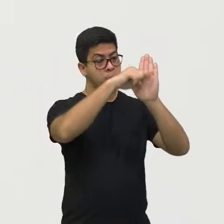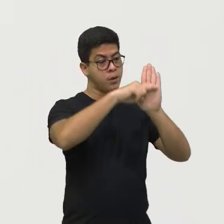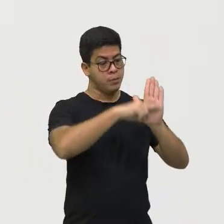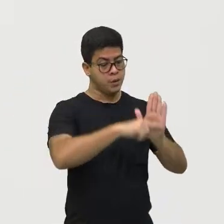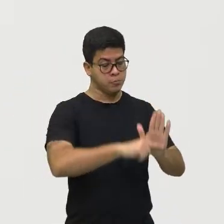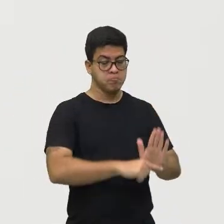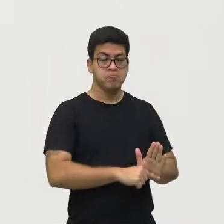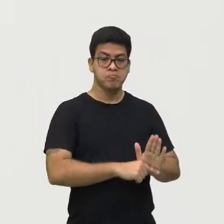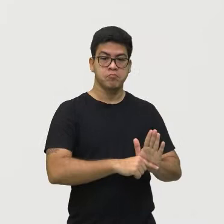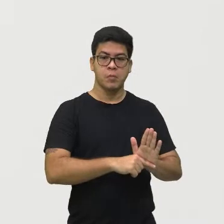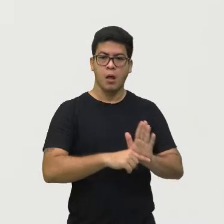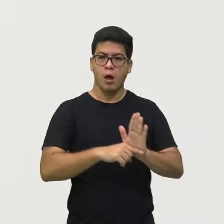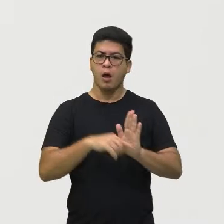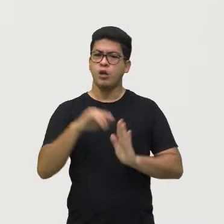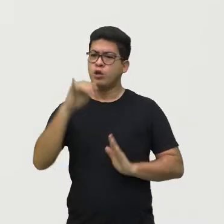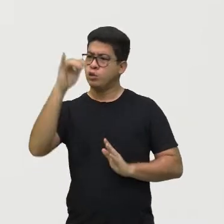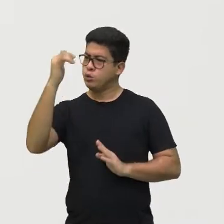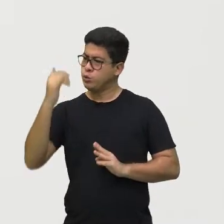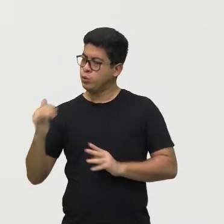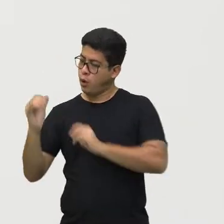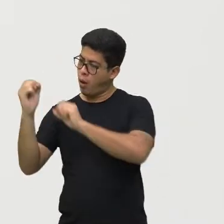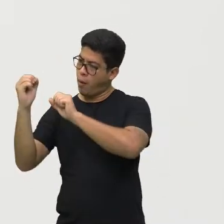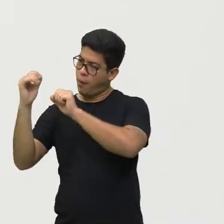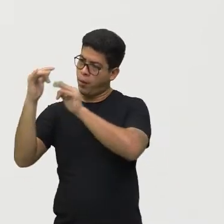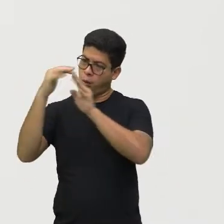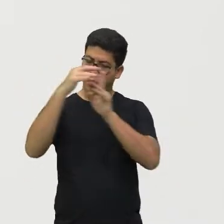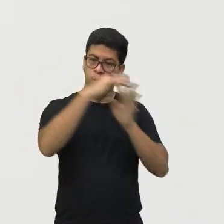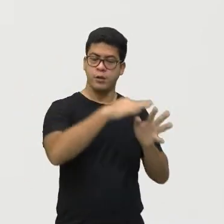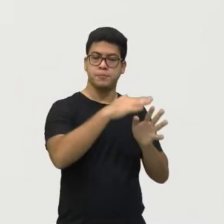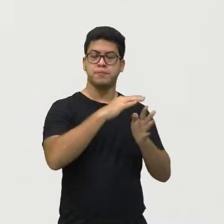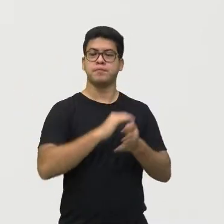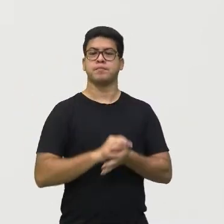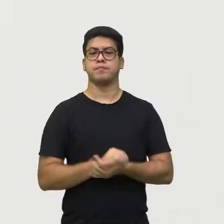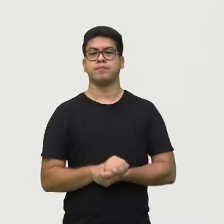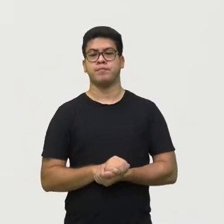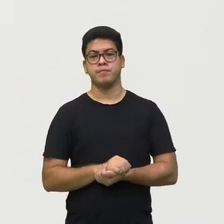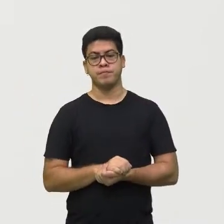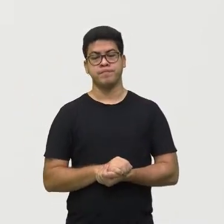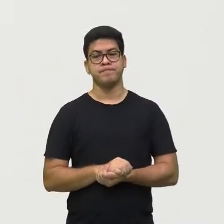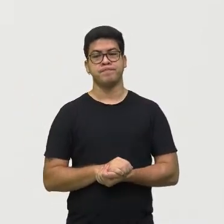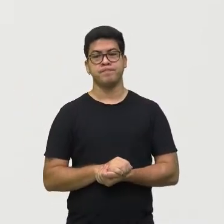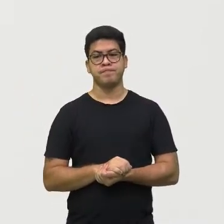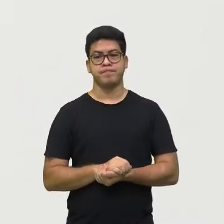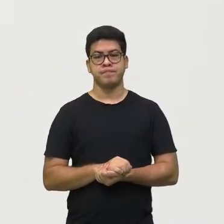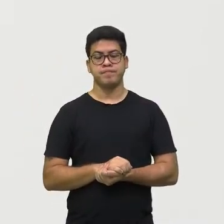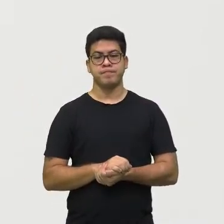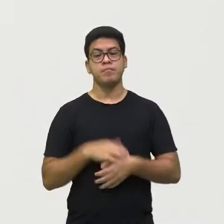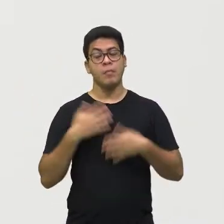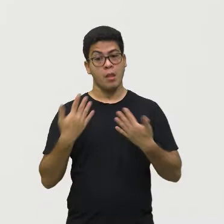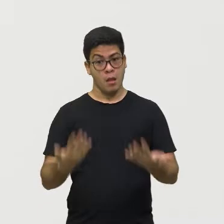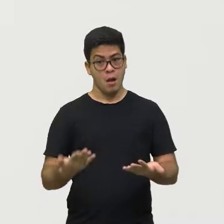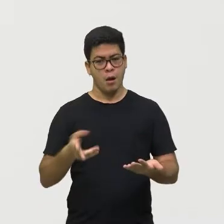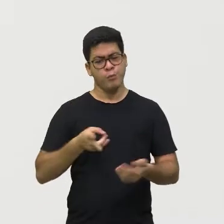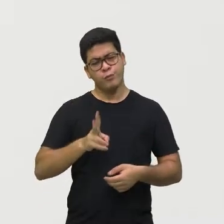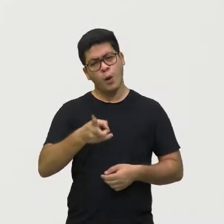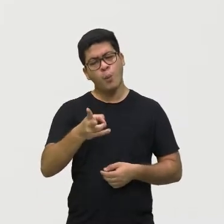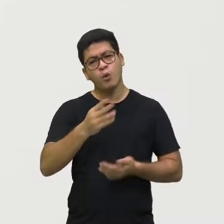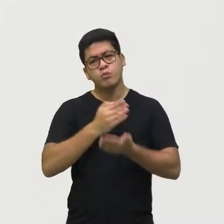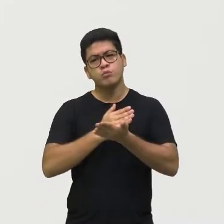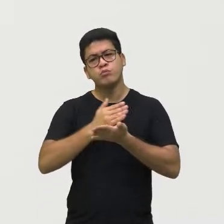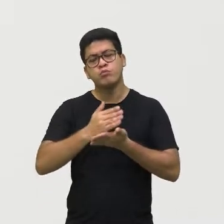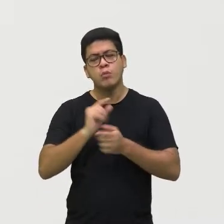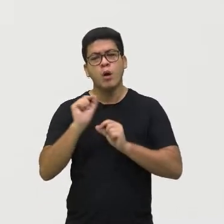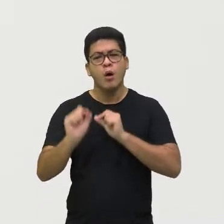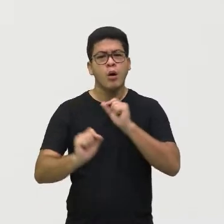pontiforme positiva também, mostrando as superfícies equipotenciais. Muito bem, vamos seguir adiante, olha